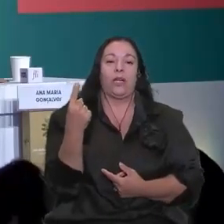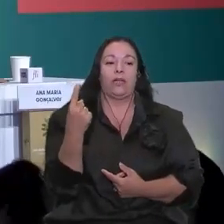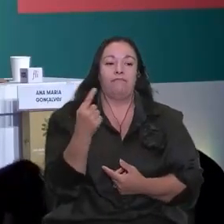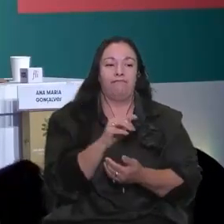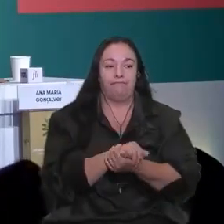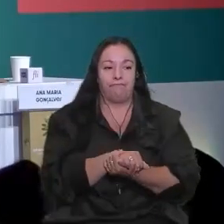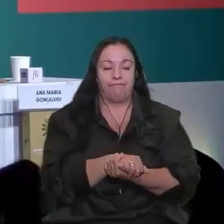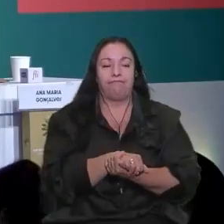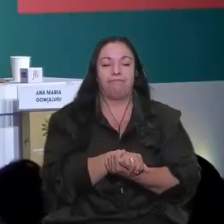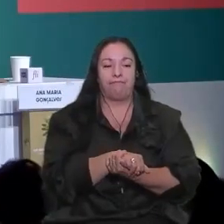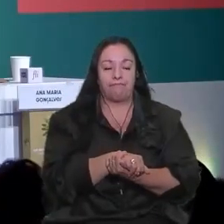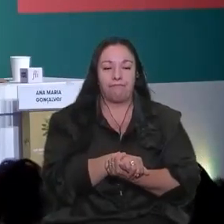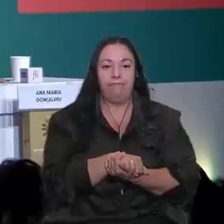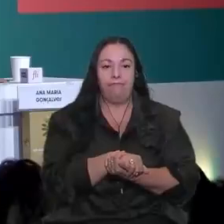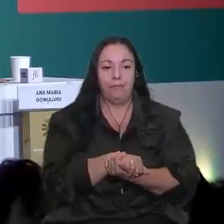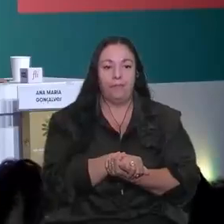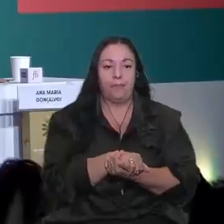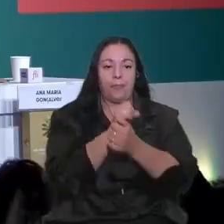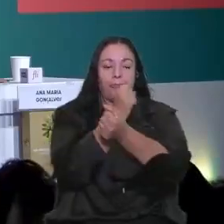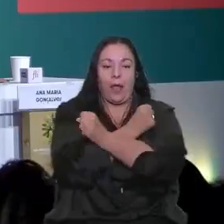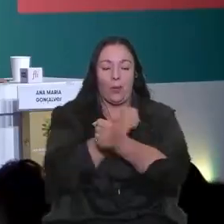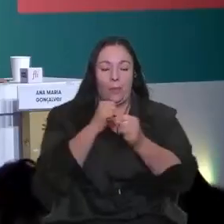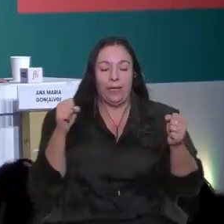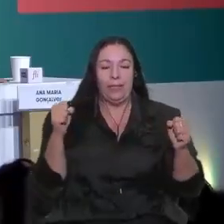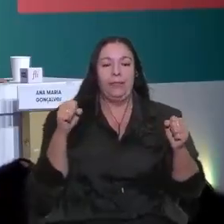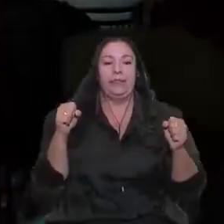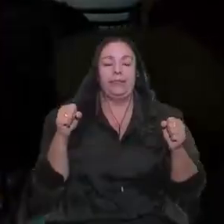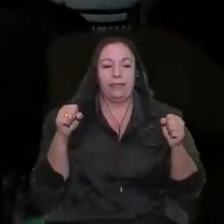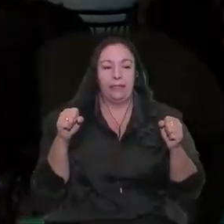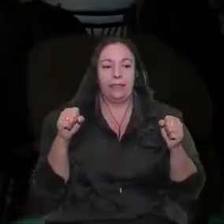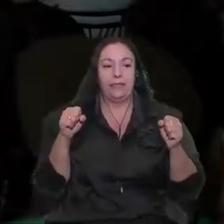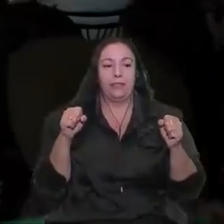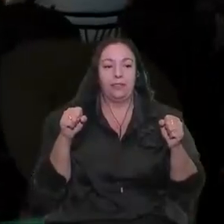acho que essa também é uma grande missão.